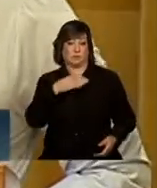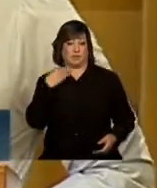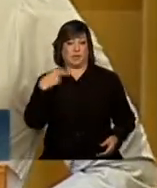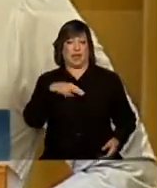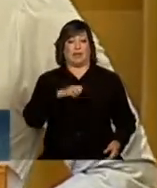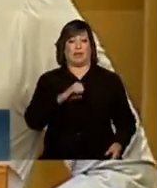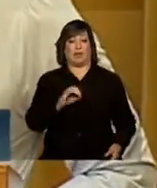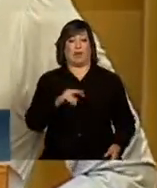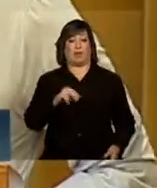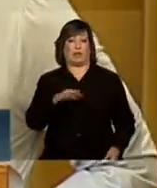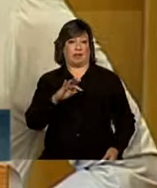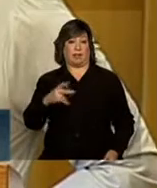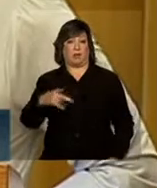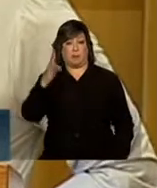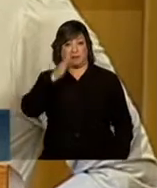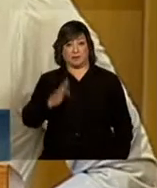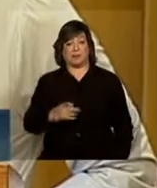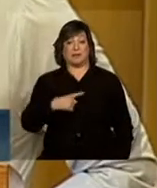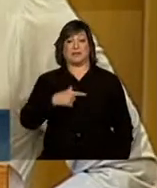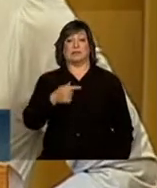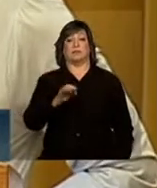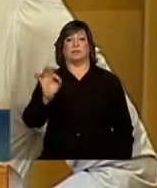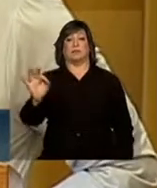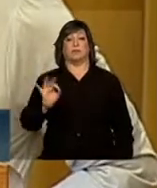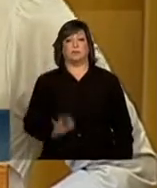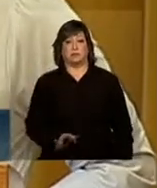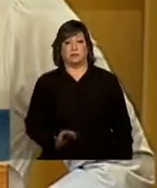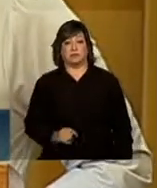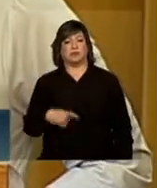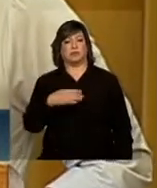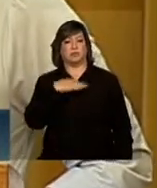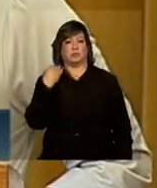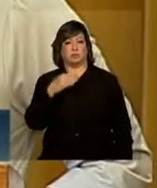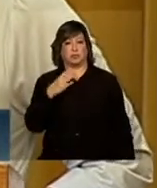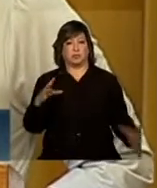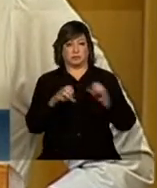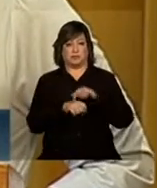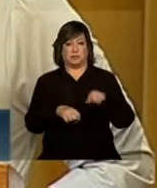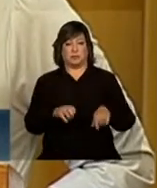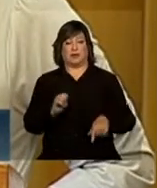Brasil, ela concentra 70% dos óbitos